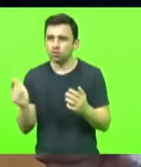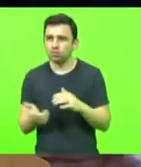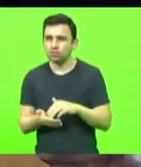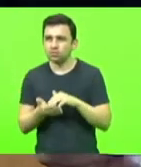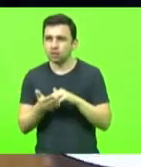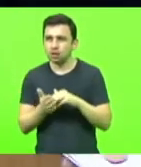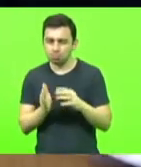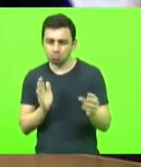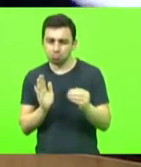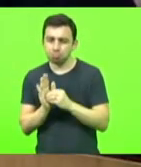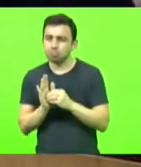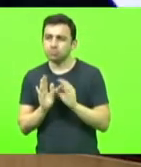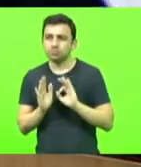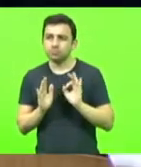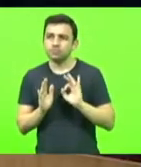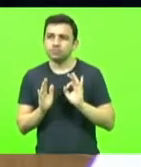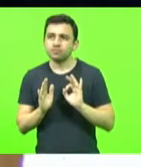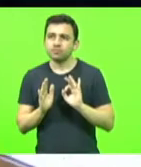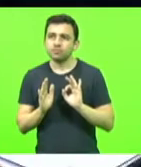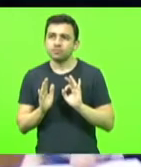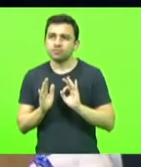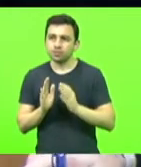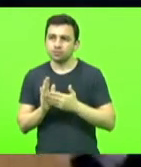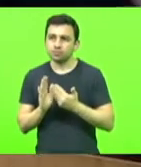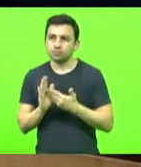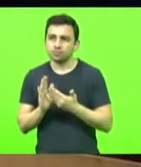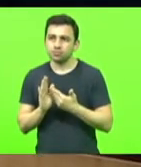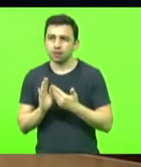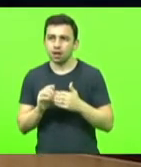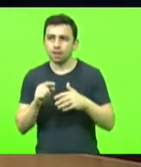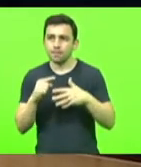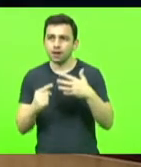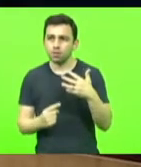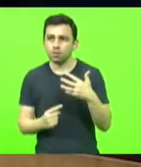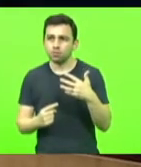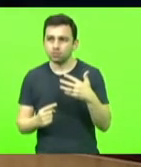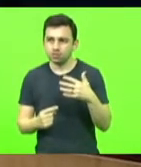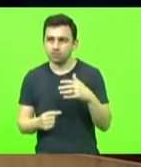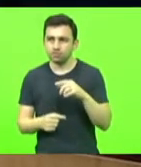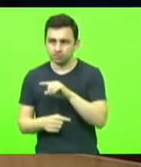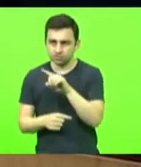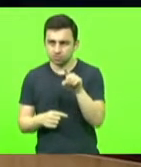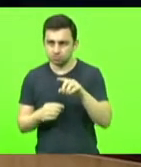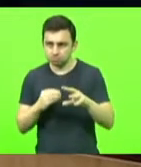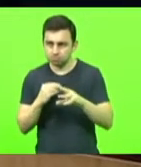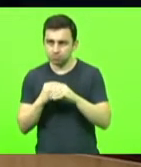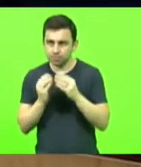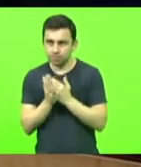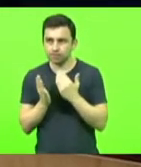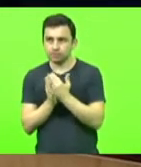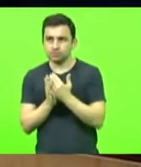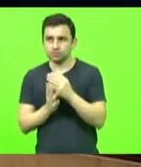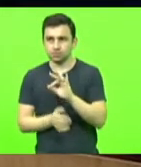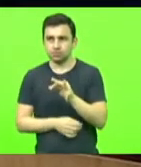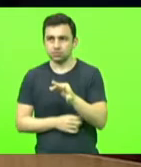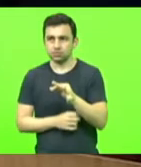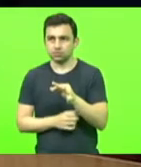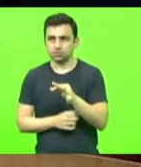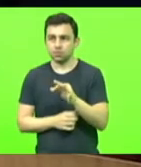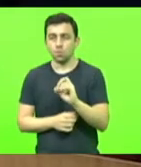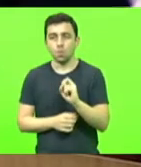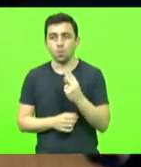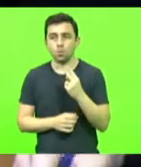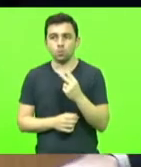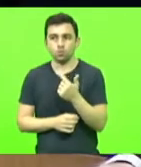aqui na nossa planilha da pauta. Eu não sei se Vossa Excelência está incluindo extra pauta, isso, ou não estando